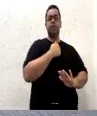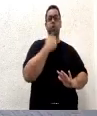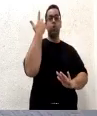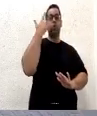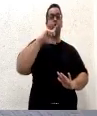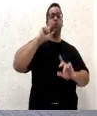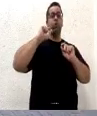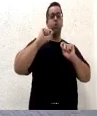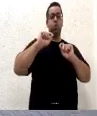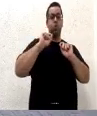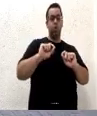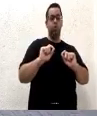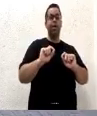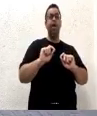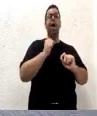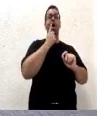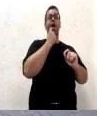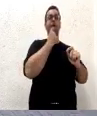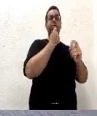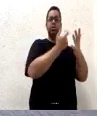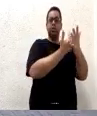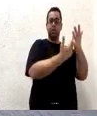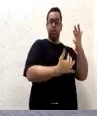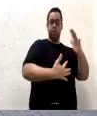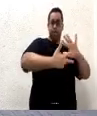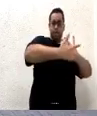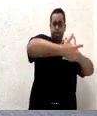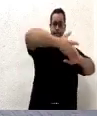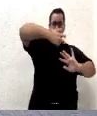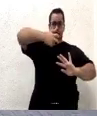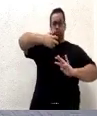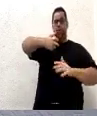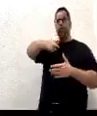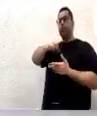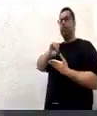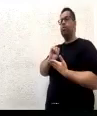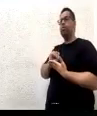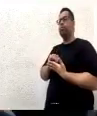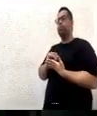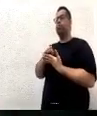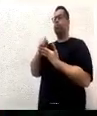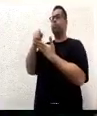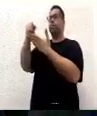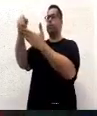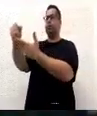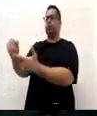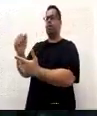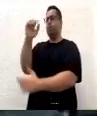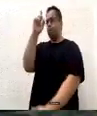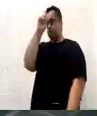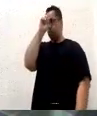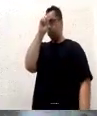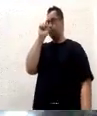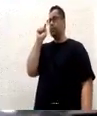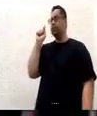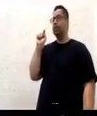fazer o isolamento viral. Demora um pouco para ver esse resultado, a gente vai tratar ele como qualquer positivo, qualquer